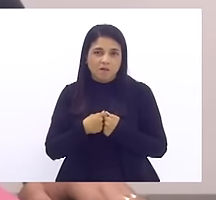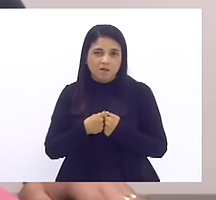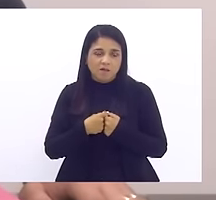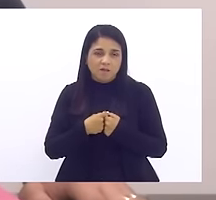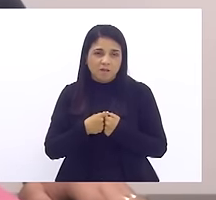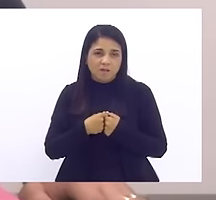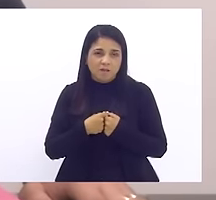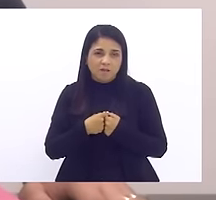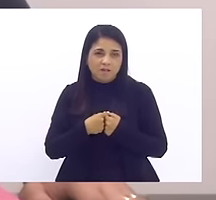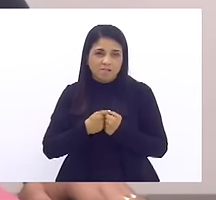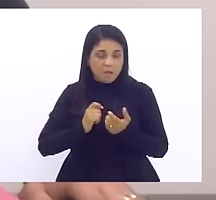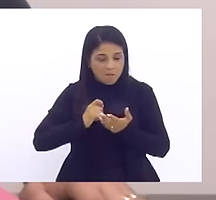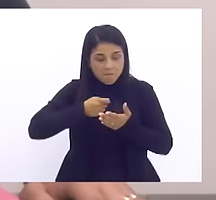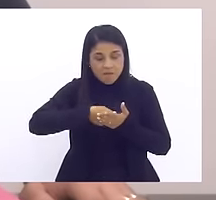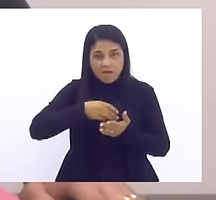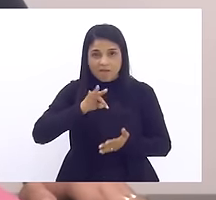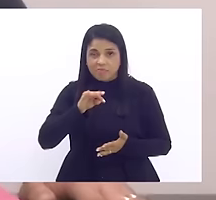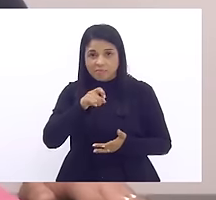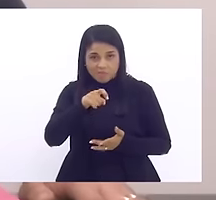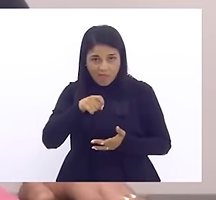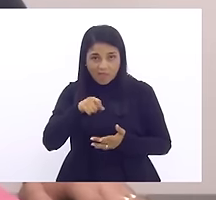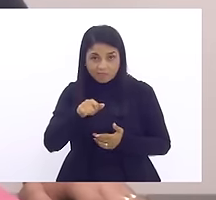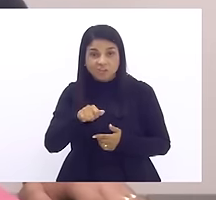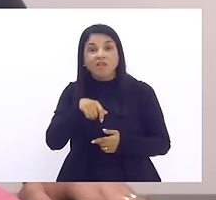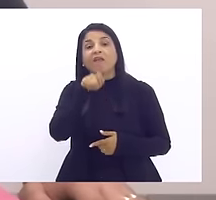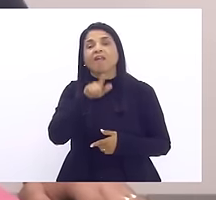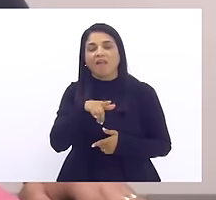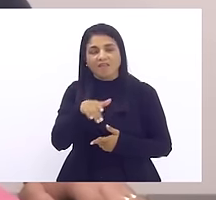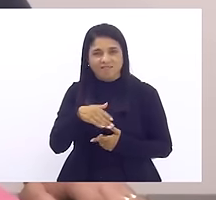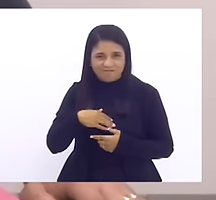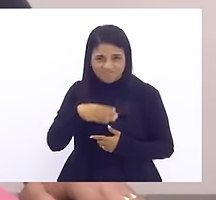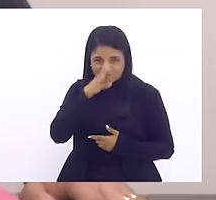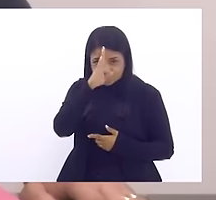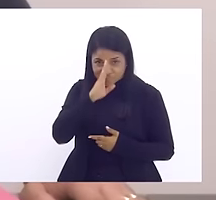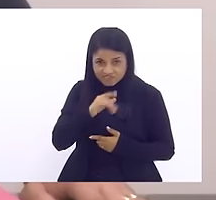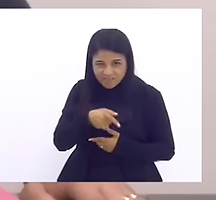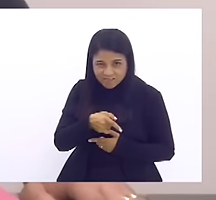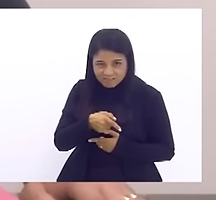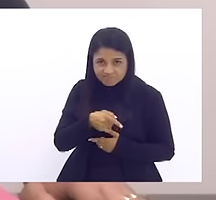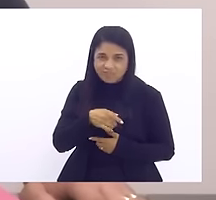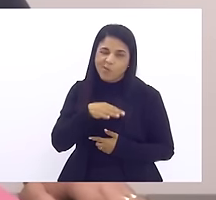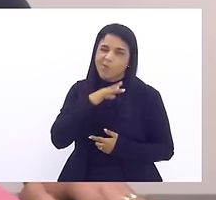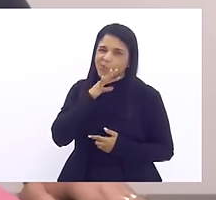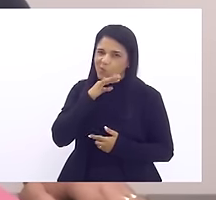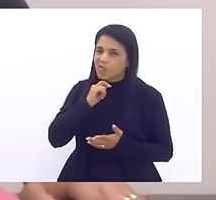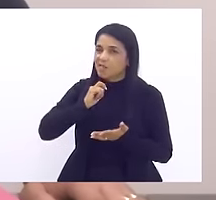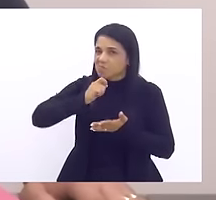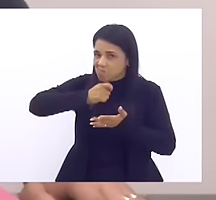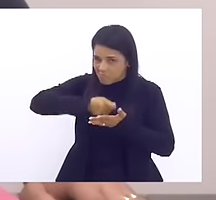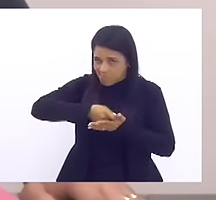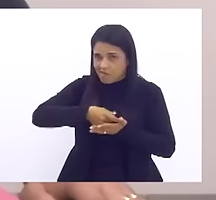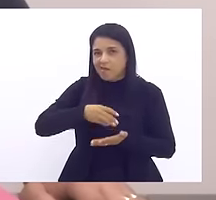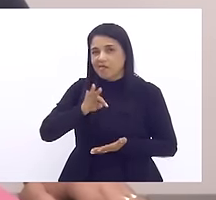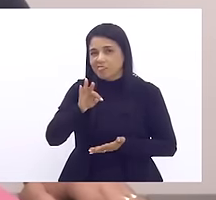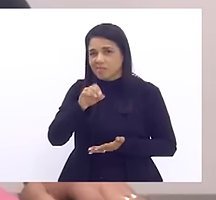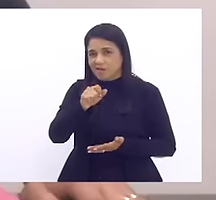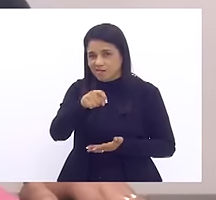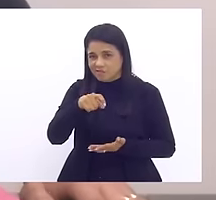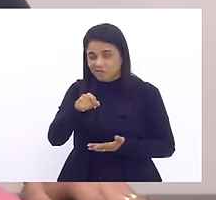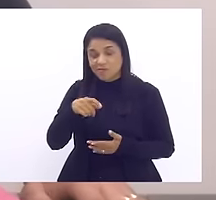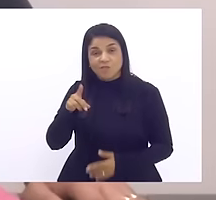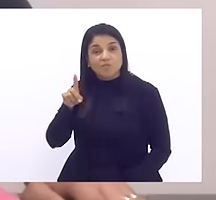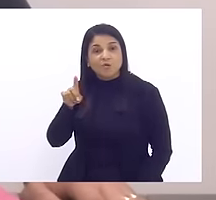pagar as taxas de reboque alguém vai pagar essa conta ninguém vai de graça eu vou direto não pode se